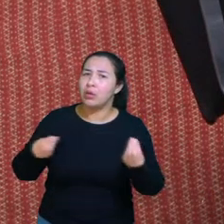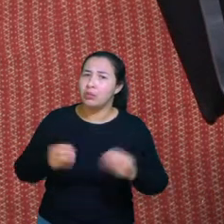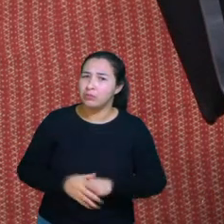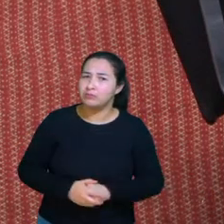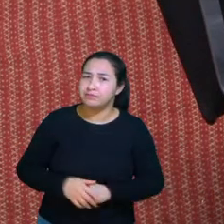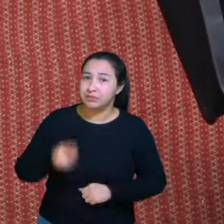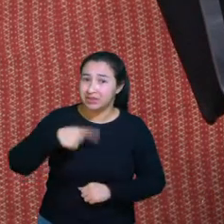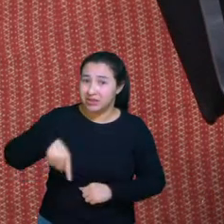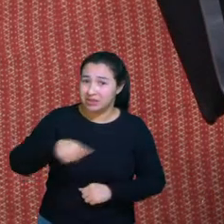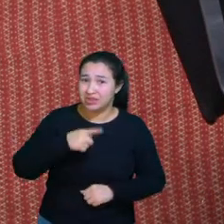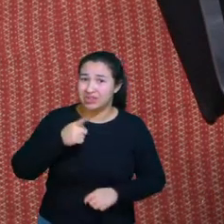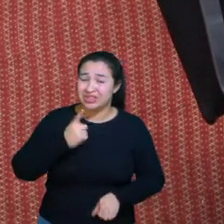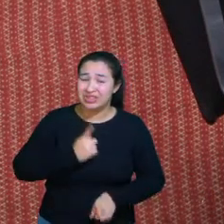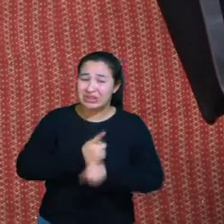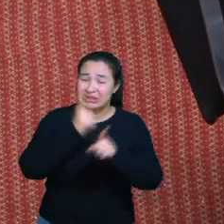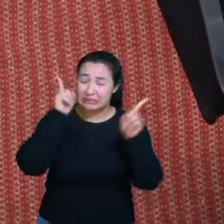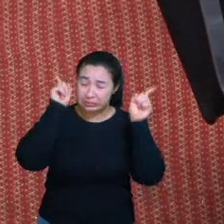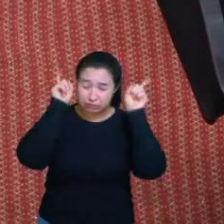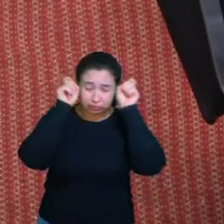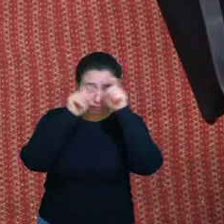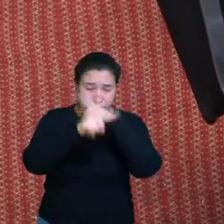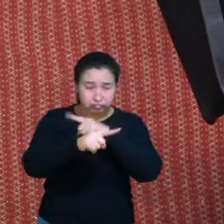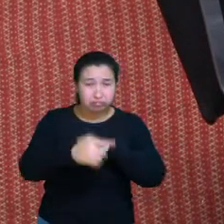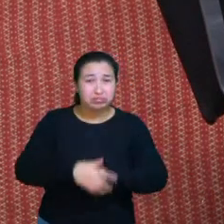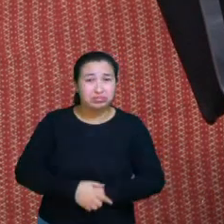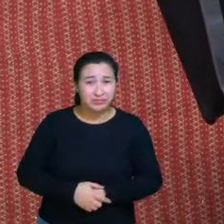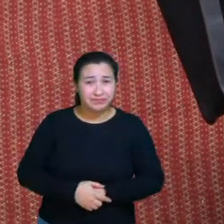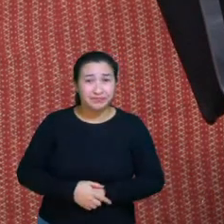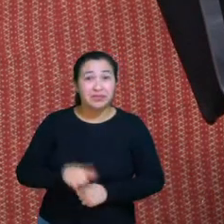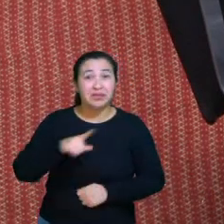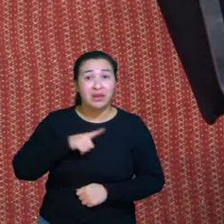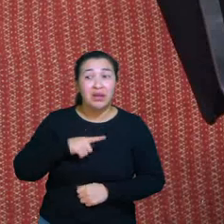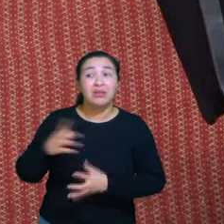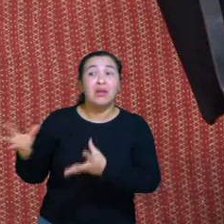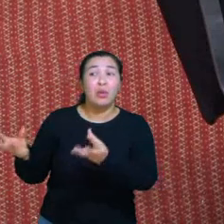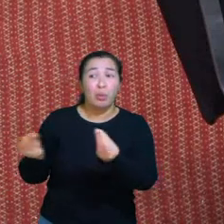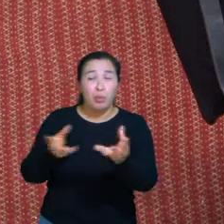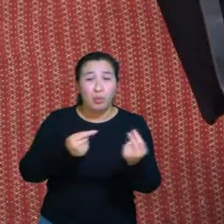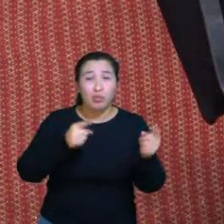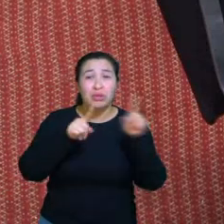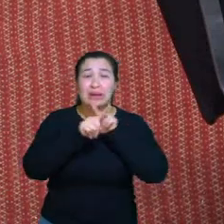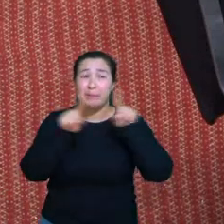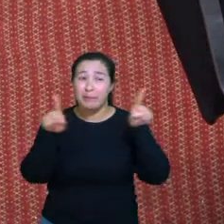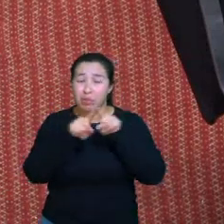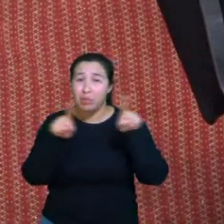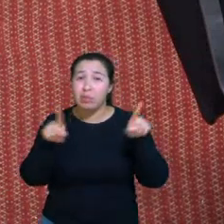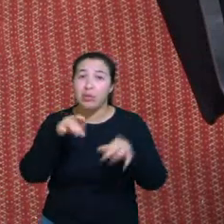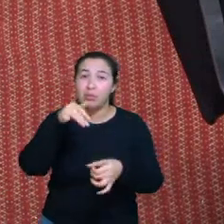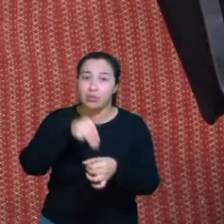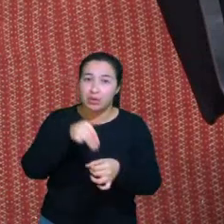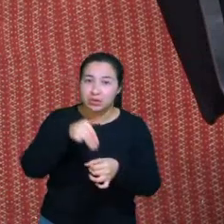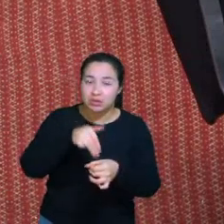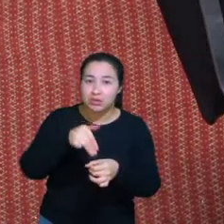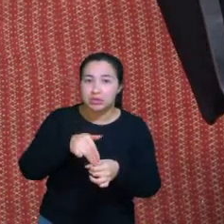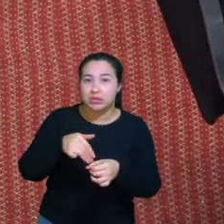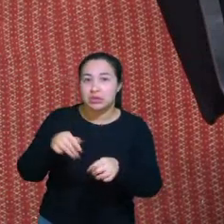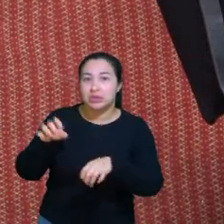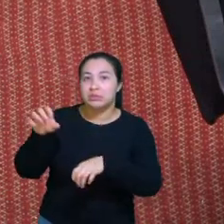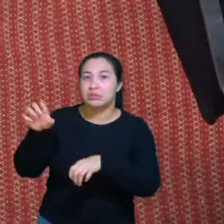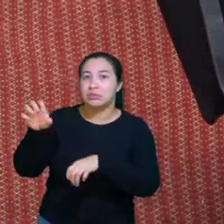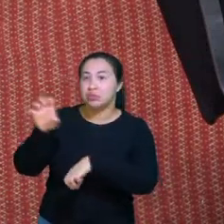encontrando muita dificuldade Eu Tenho recebido muitas reclamações de municípios tanto escolas estaduais quanto